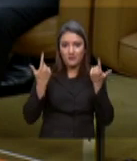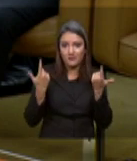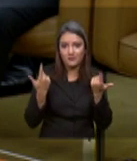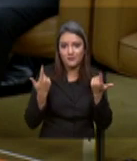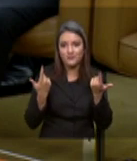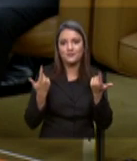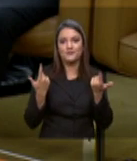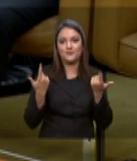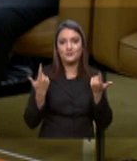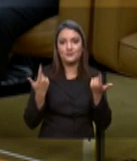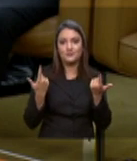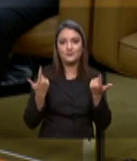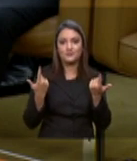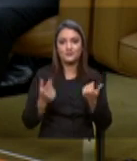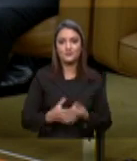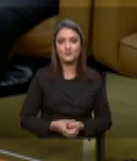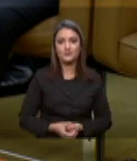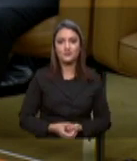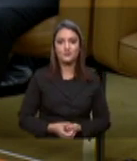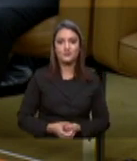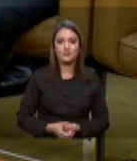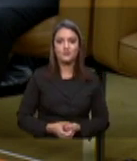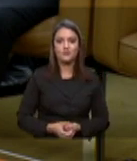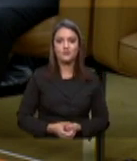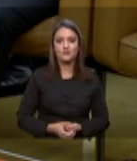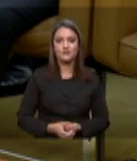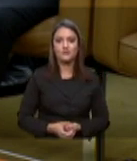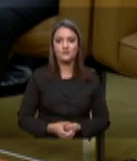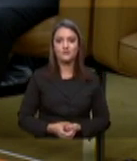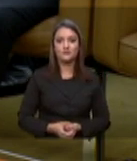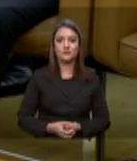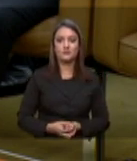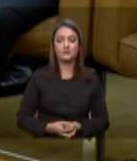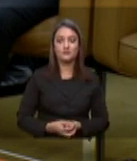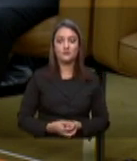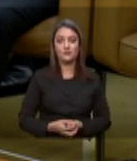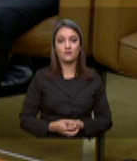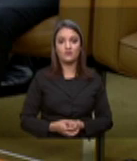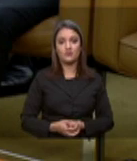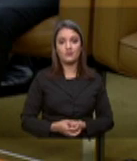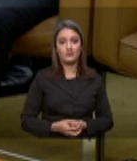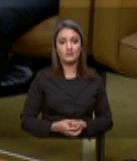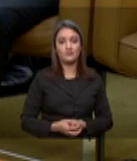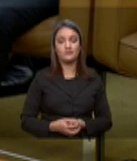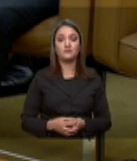valorizado e, dentro do ponto de vista social,